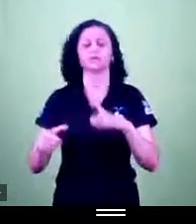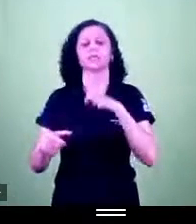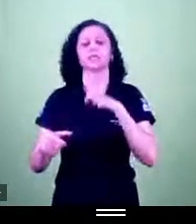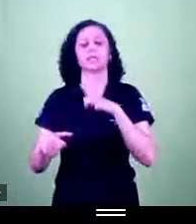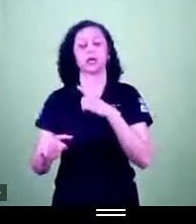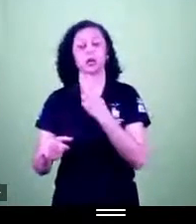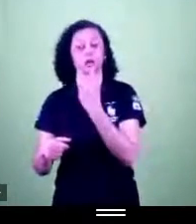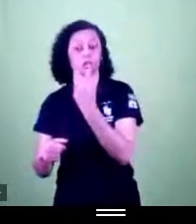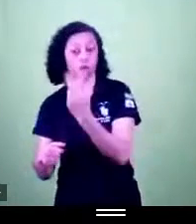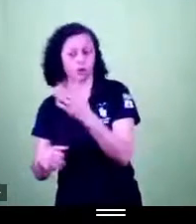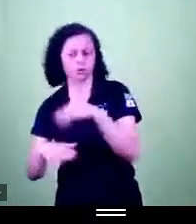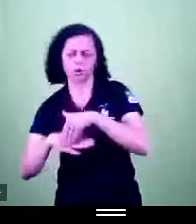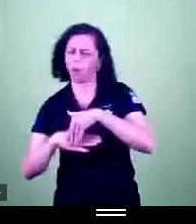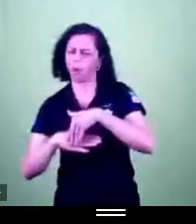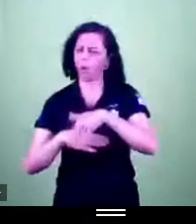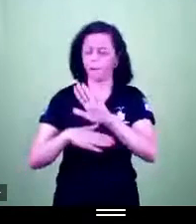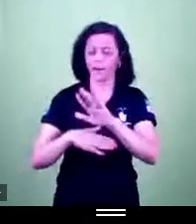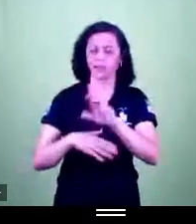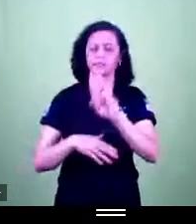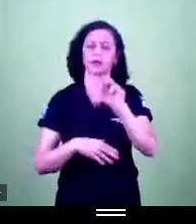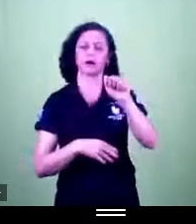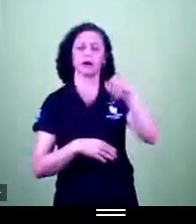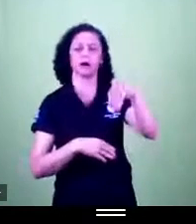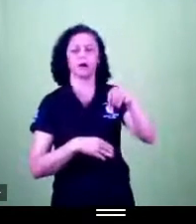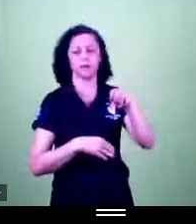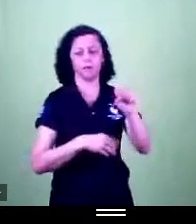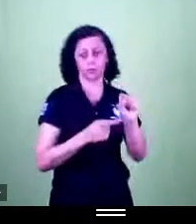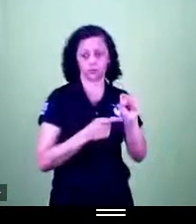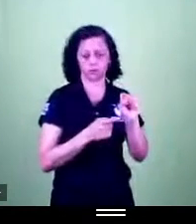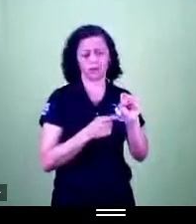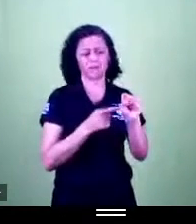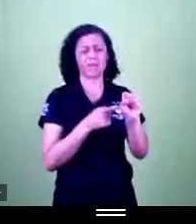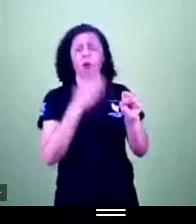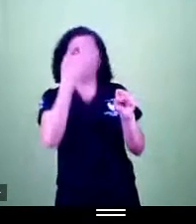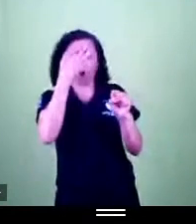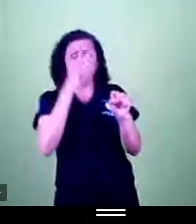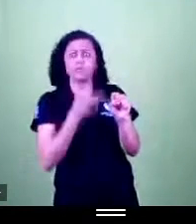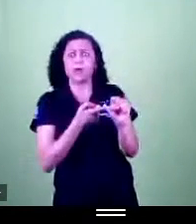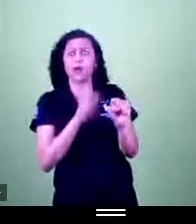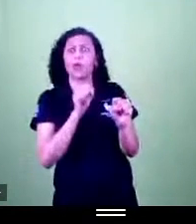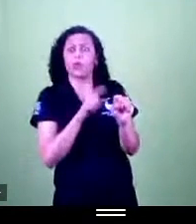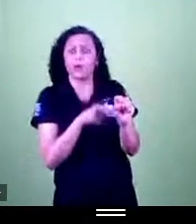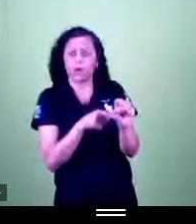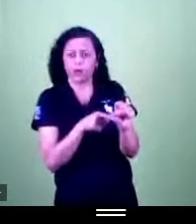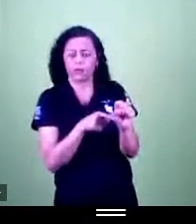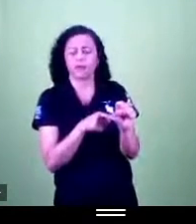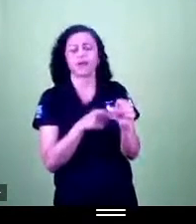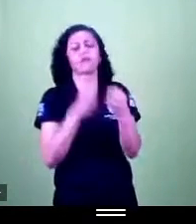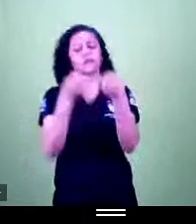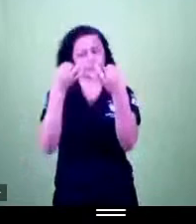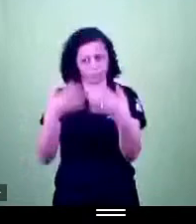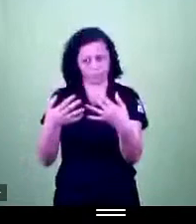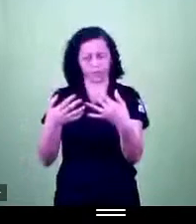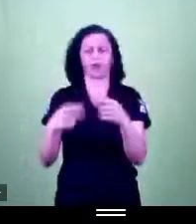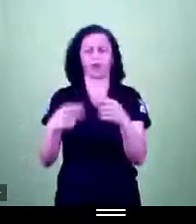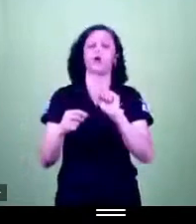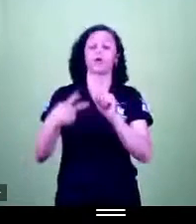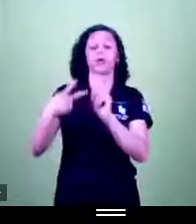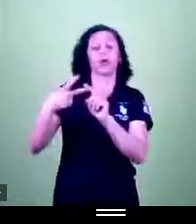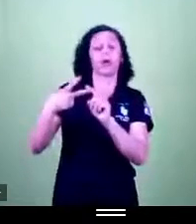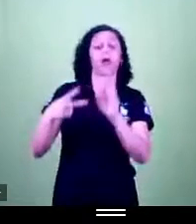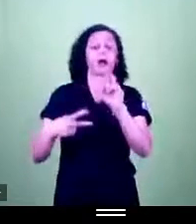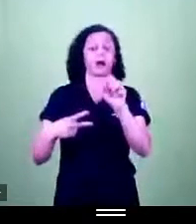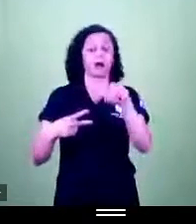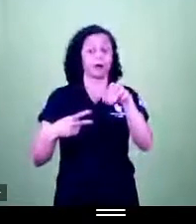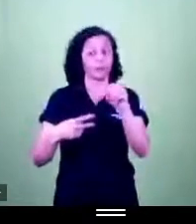Mas professor, eu não sei o que é um ramo. Calma, ramo, vou explicar aqui embaixo. É qualquer trecho de um